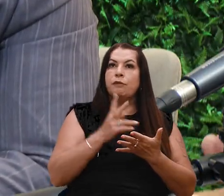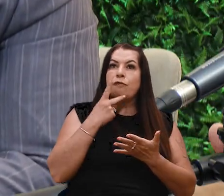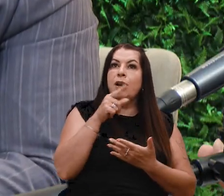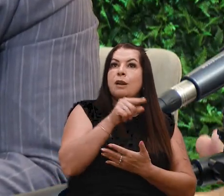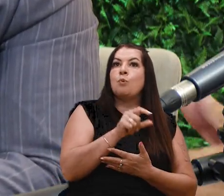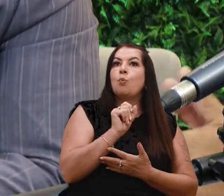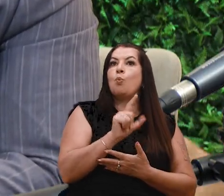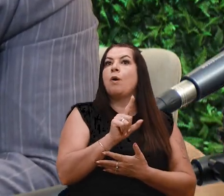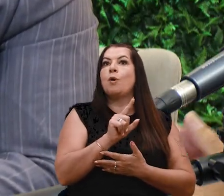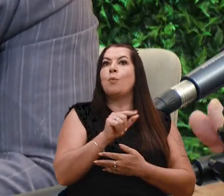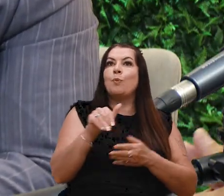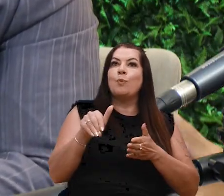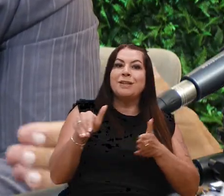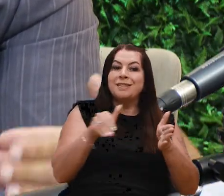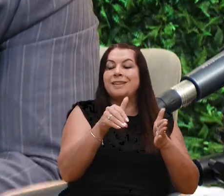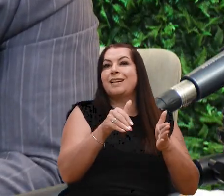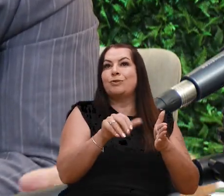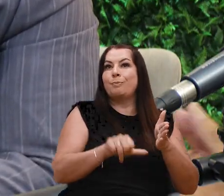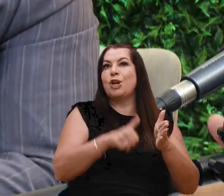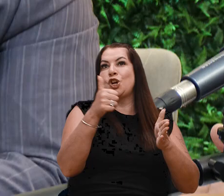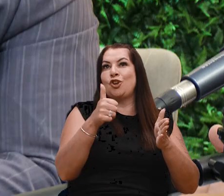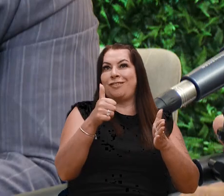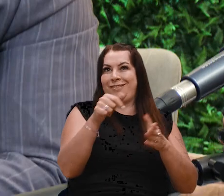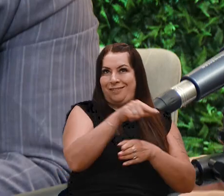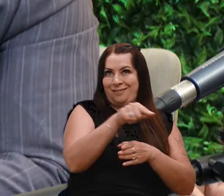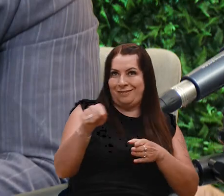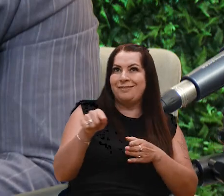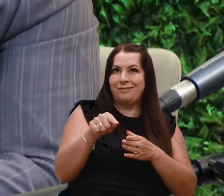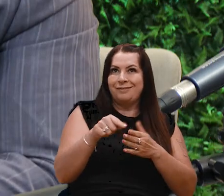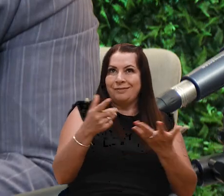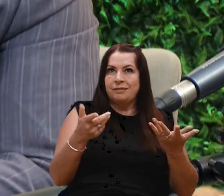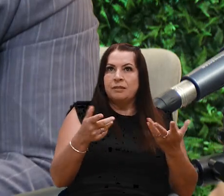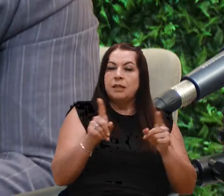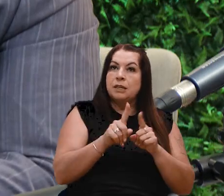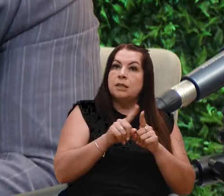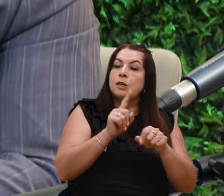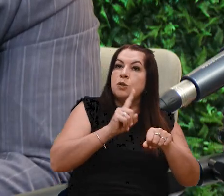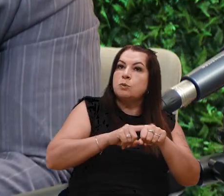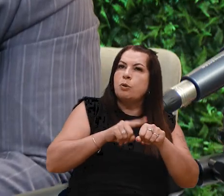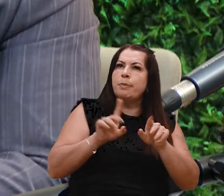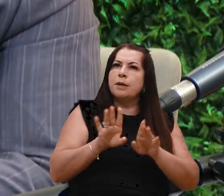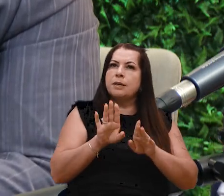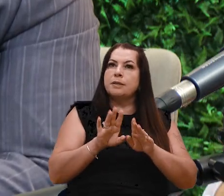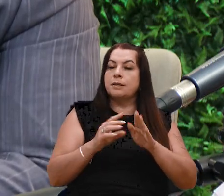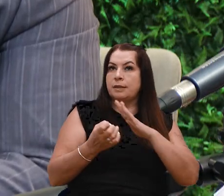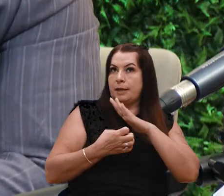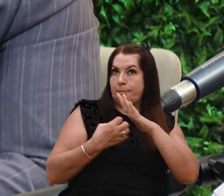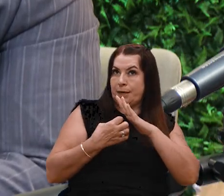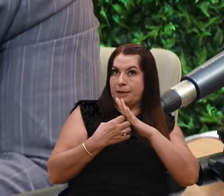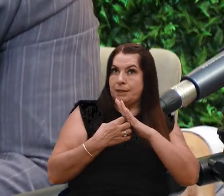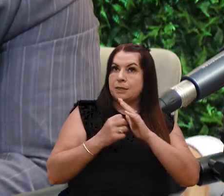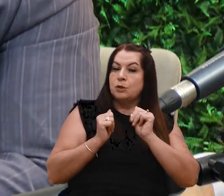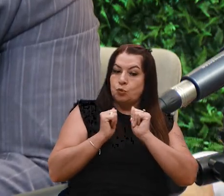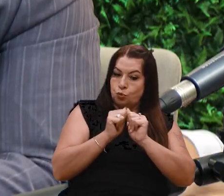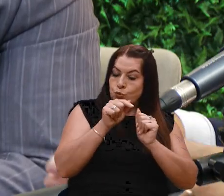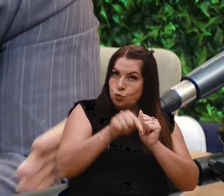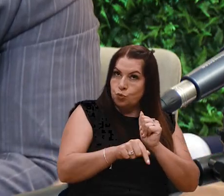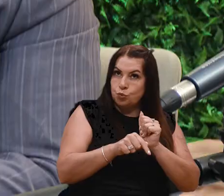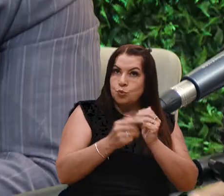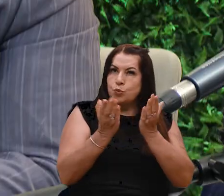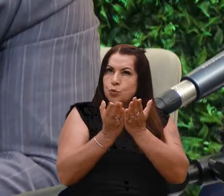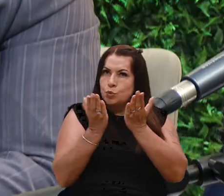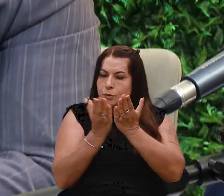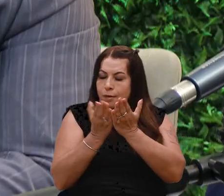a estrada que é mais viável, qual é o traçado que é mais viável. Então, nesse momento, nós estamos com a empresa a campo, estudando